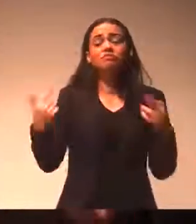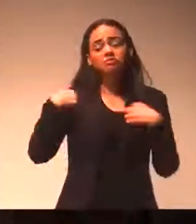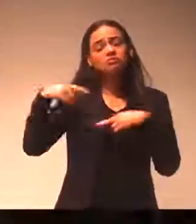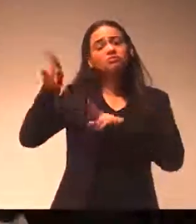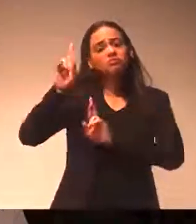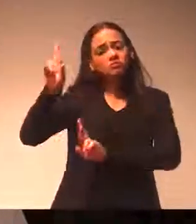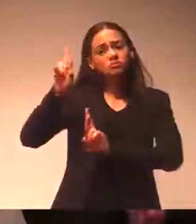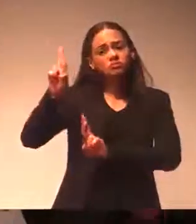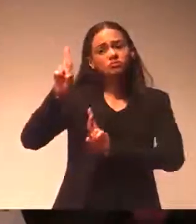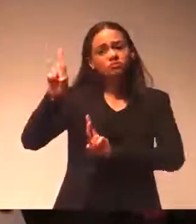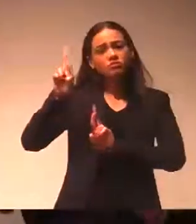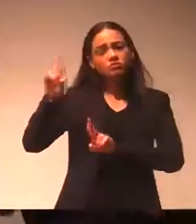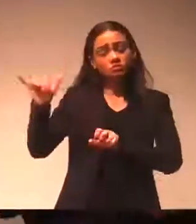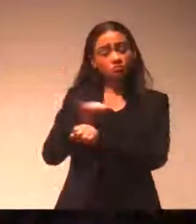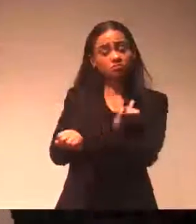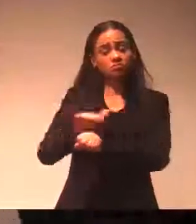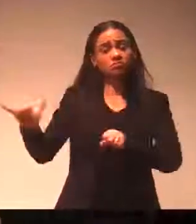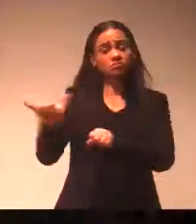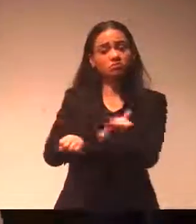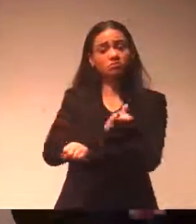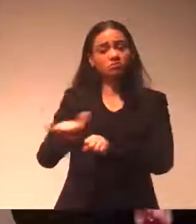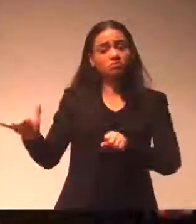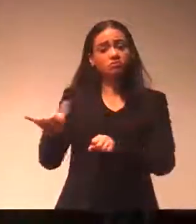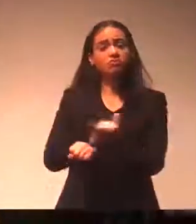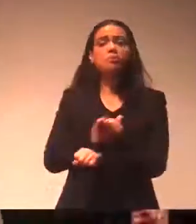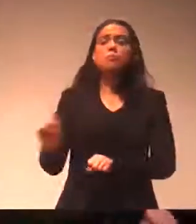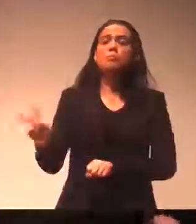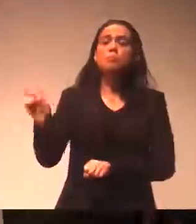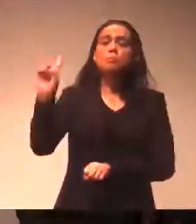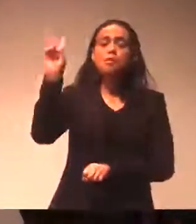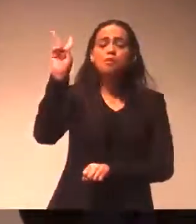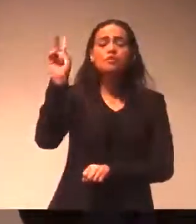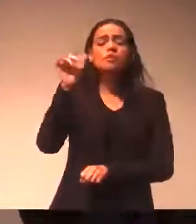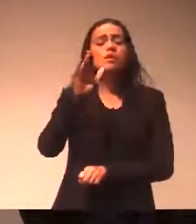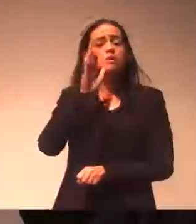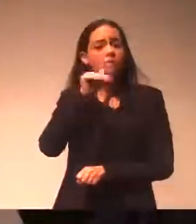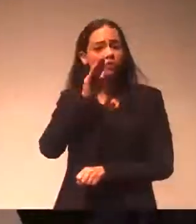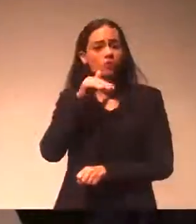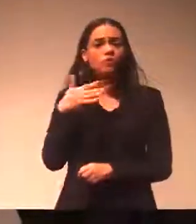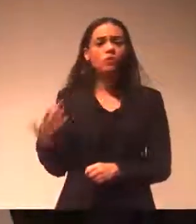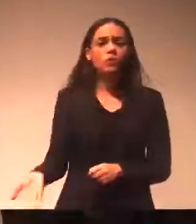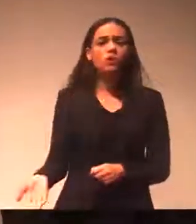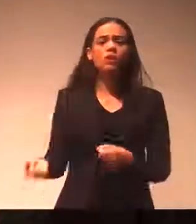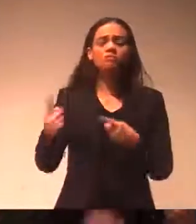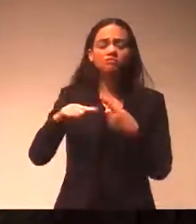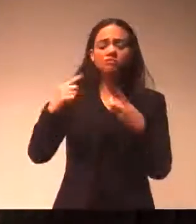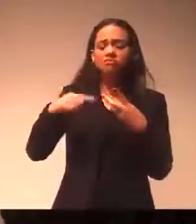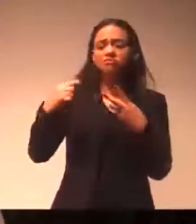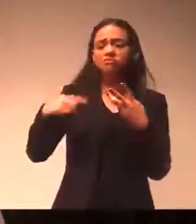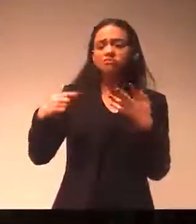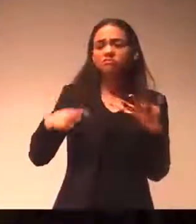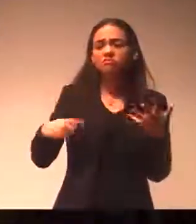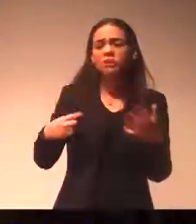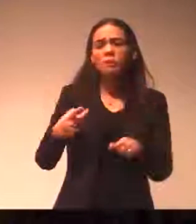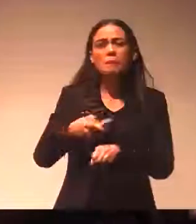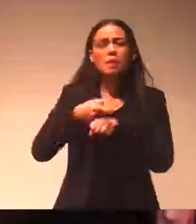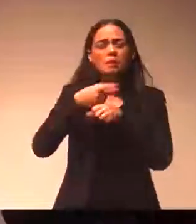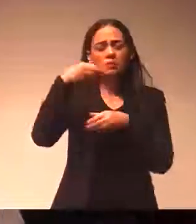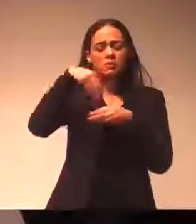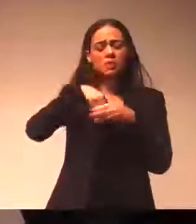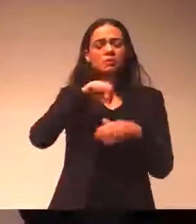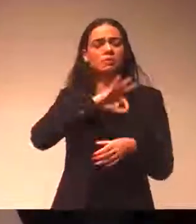resolver, a promoção de servidores, biênio, quinquênio, promoção, chefias, essa legislação